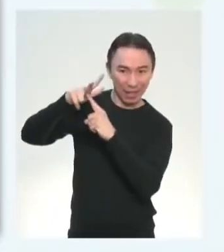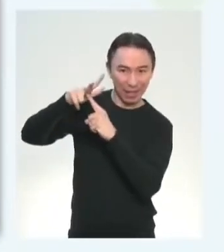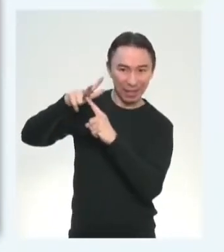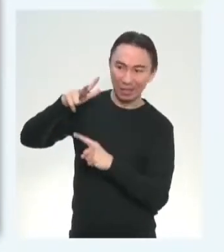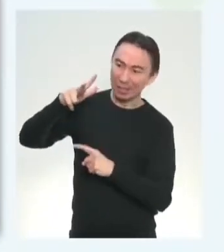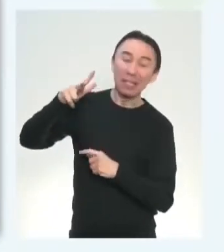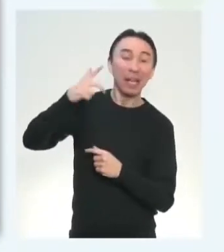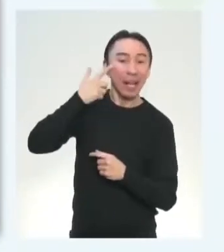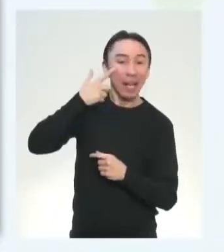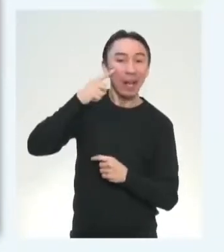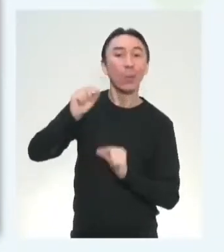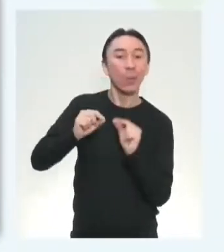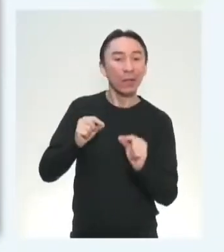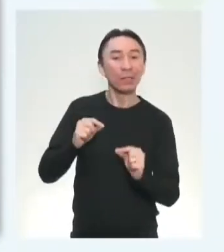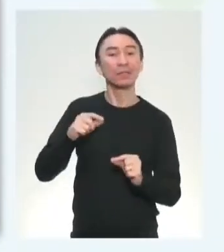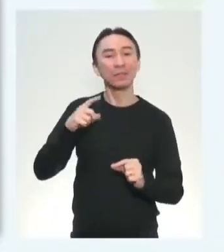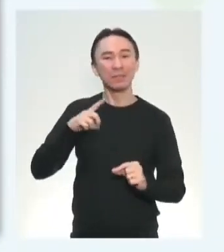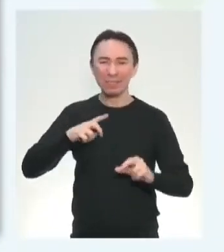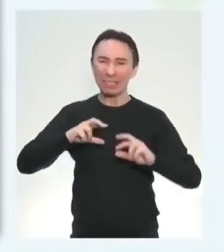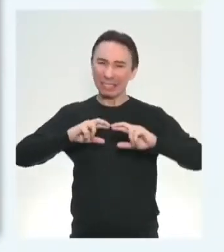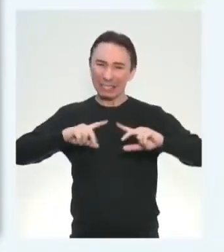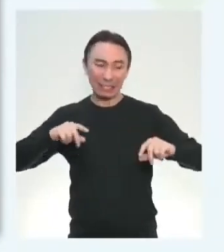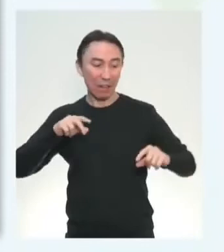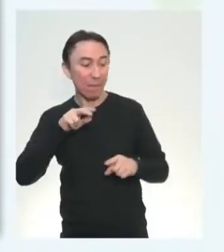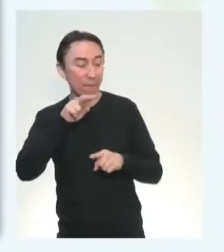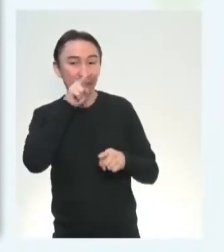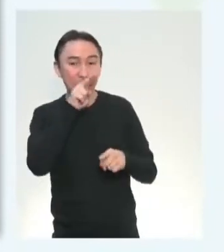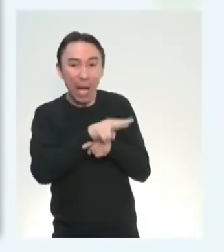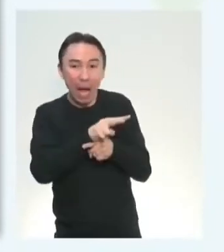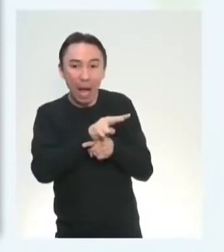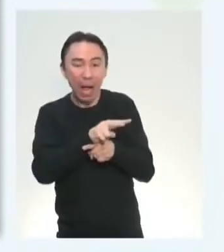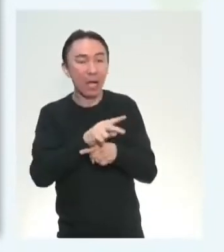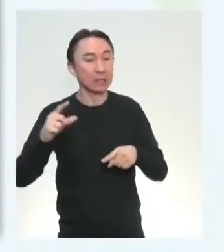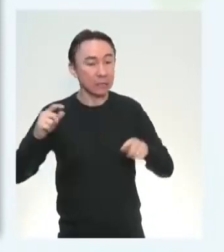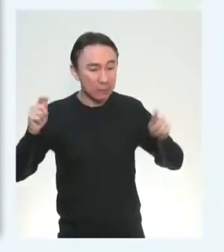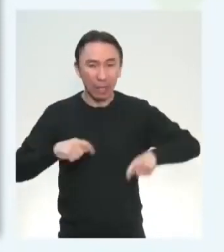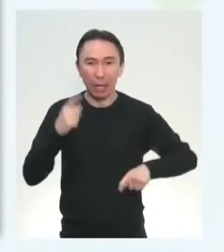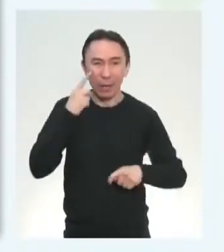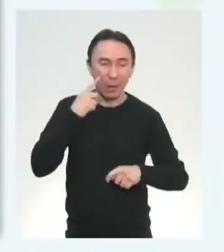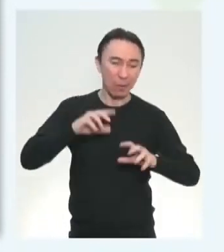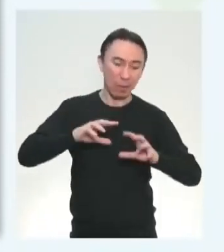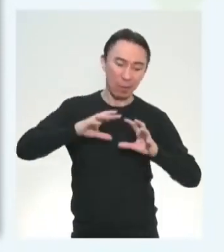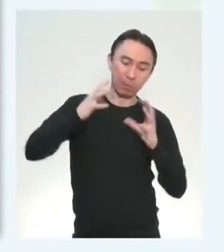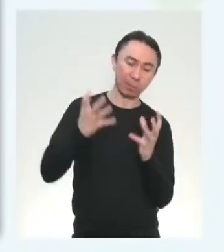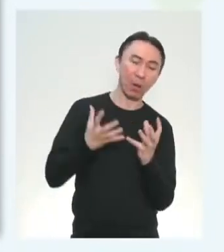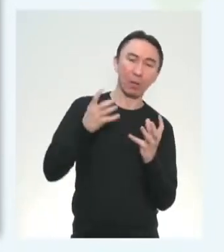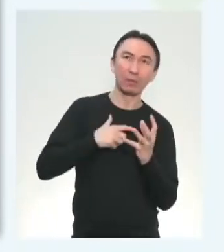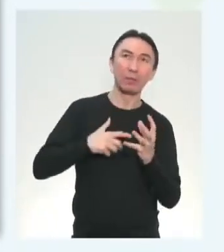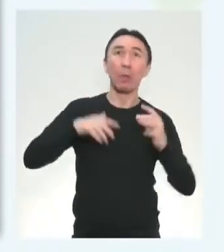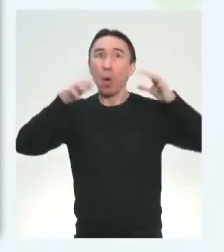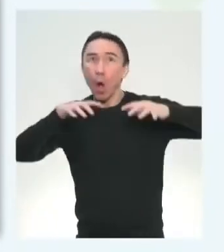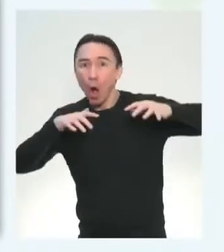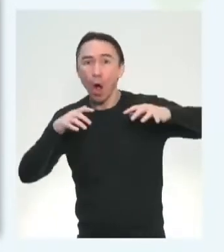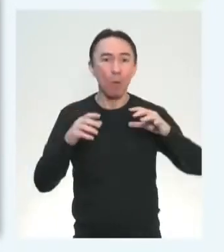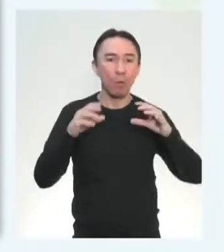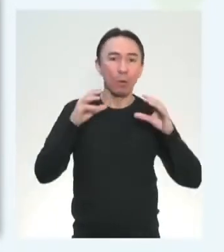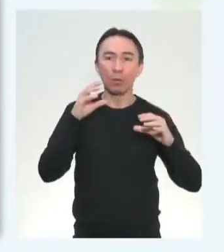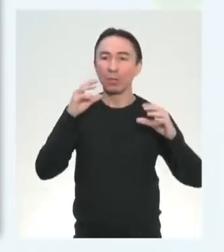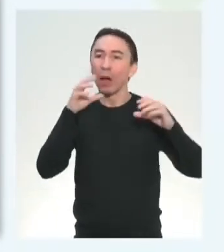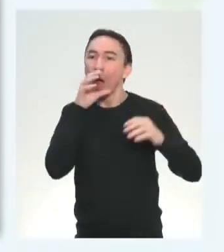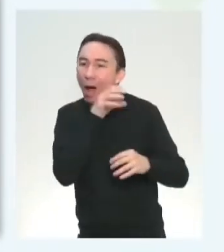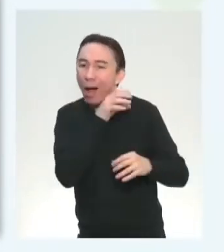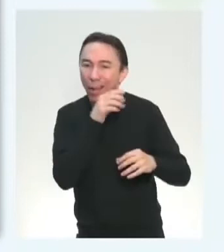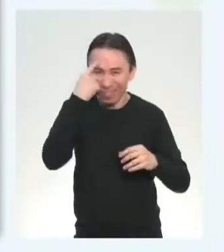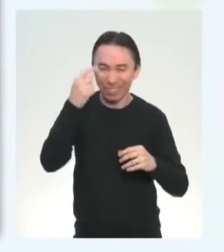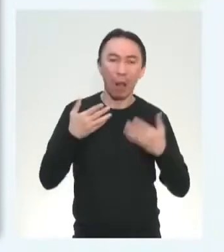de satélite é fundamental para a meteorologia mundial. Atualmente, 2 satélites GOES, leste e oeste,